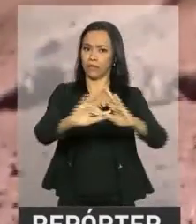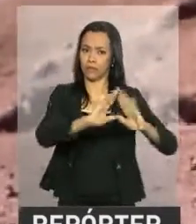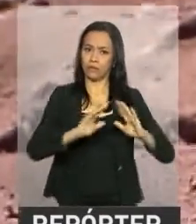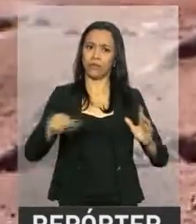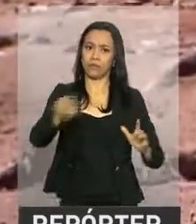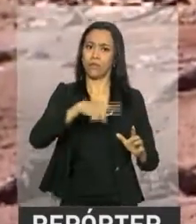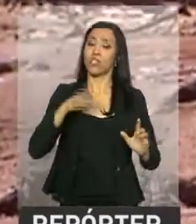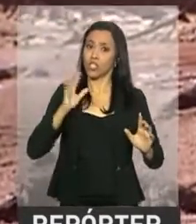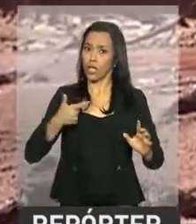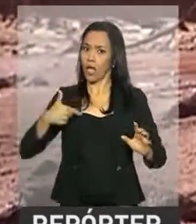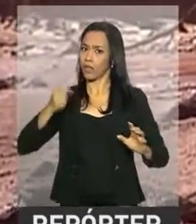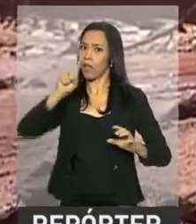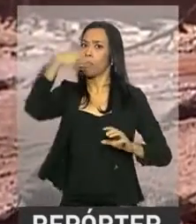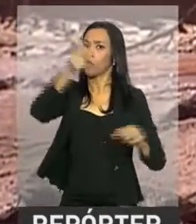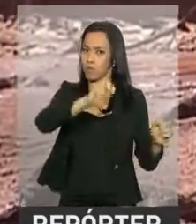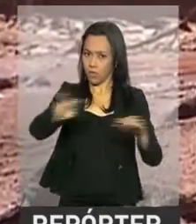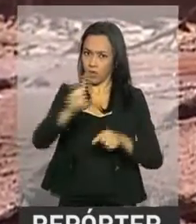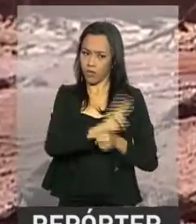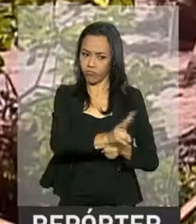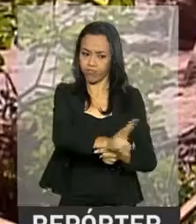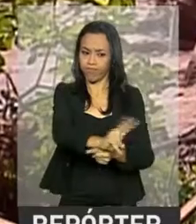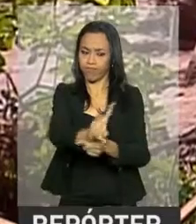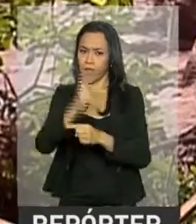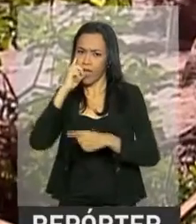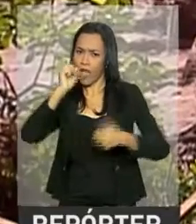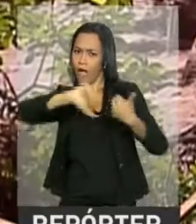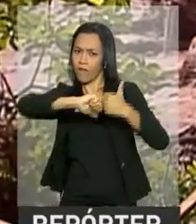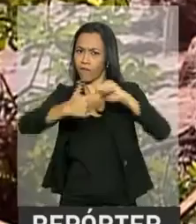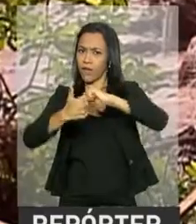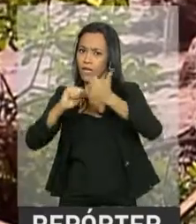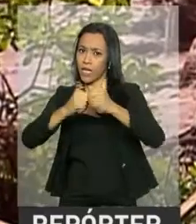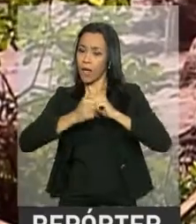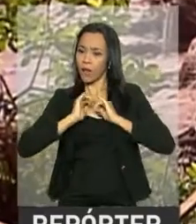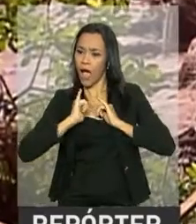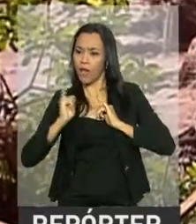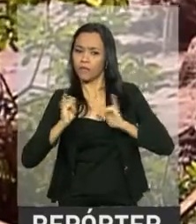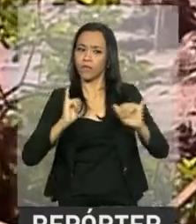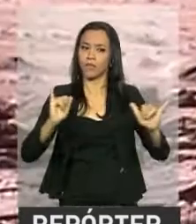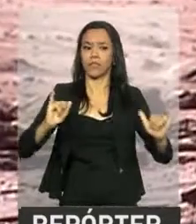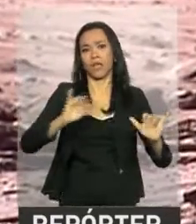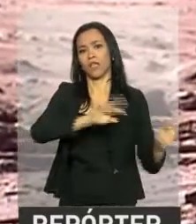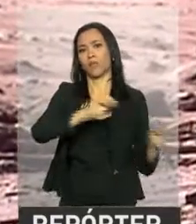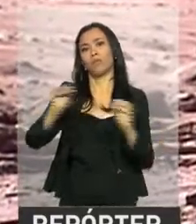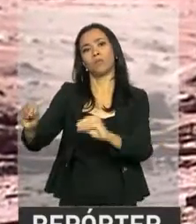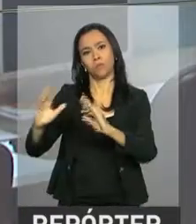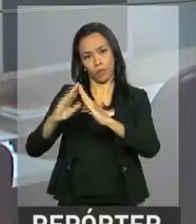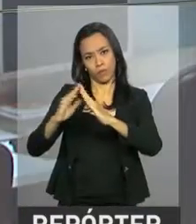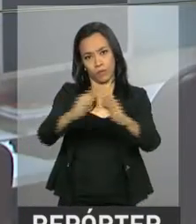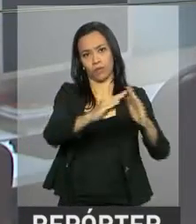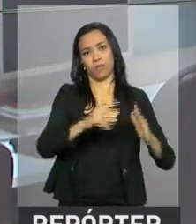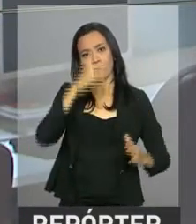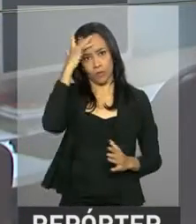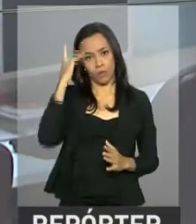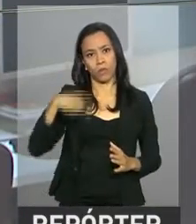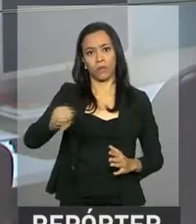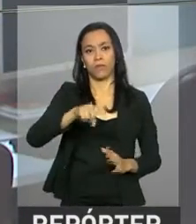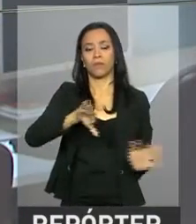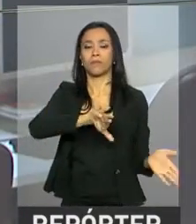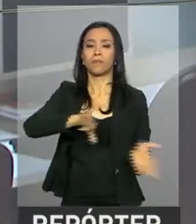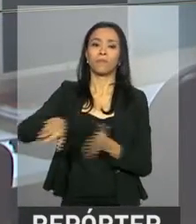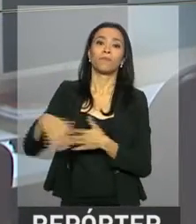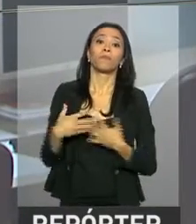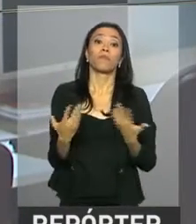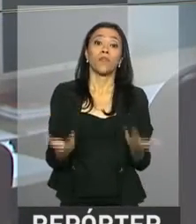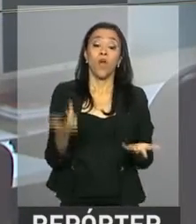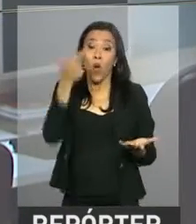começam já na próxima semana e vão avaliar os sistemas de alerta e remoção de pessoas o exame toxicológico